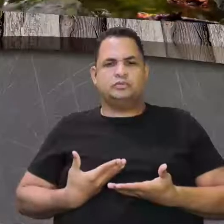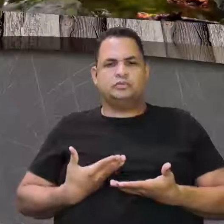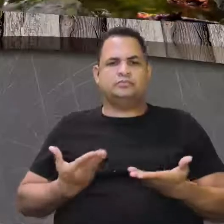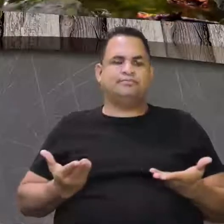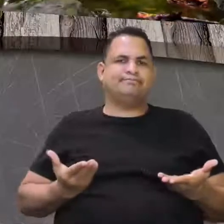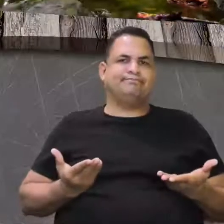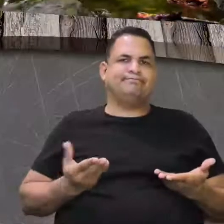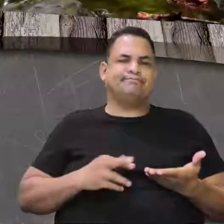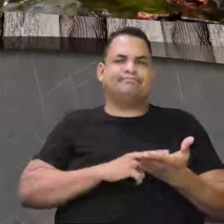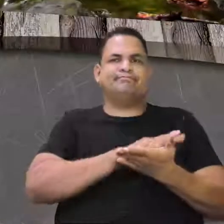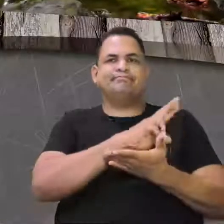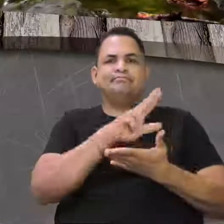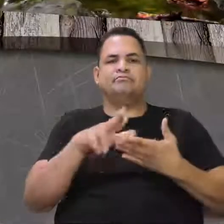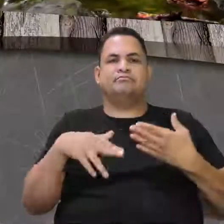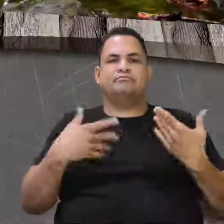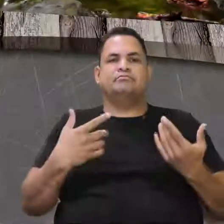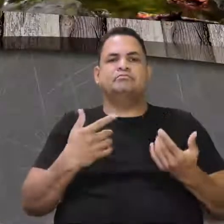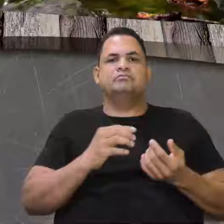governantes.